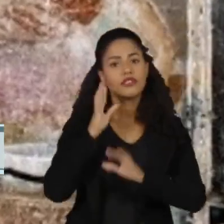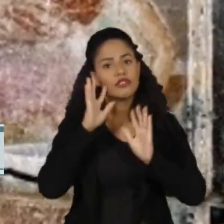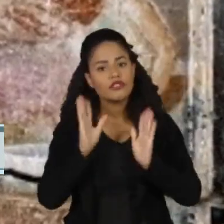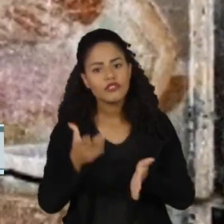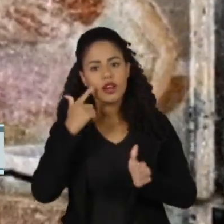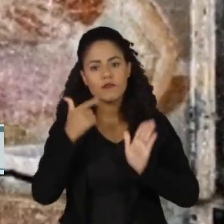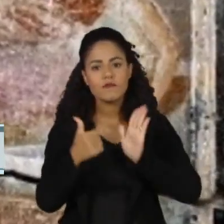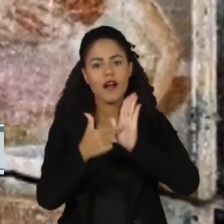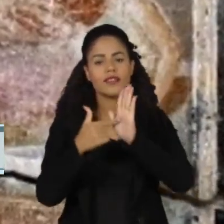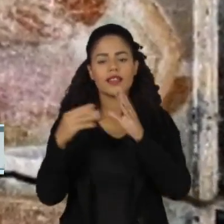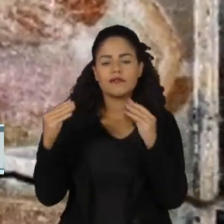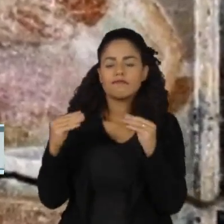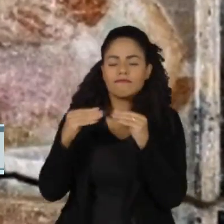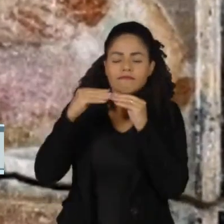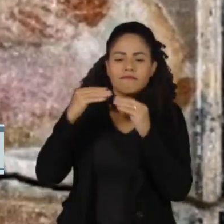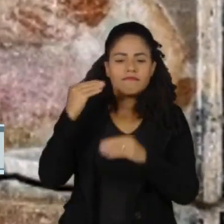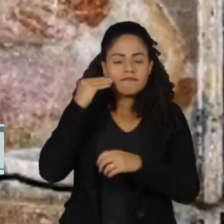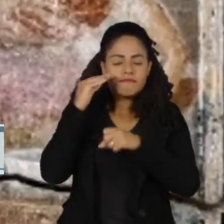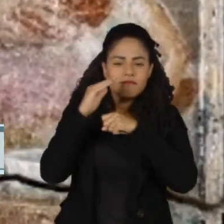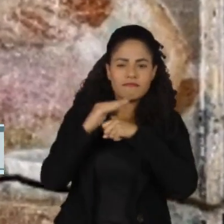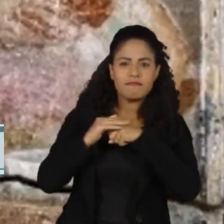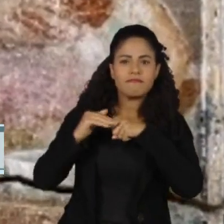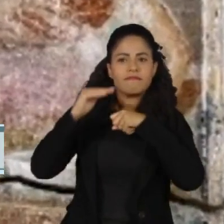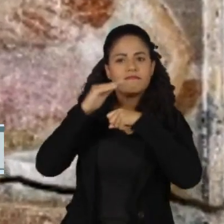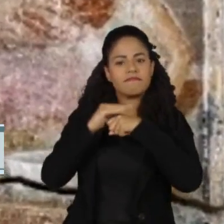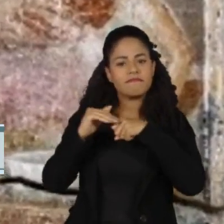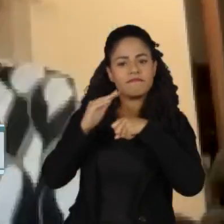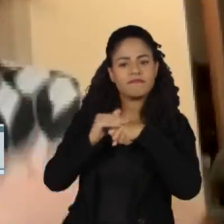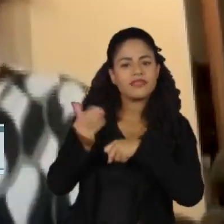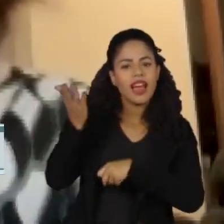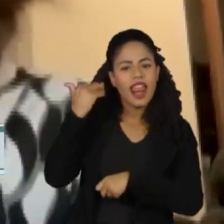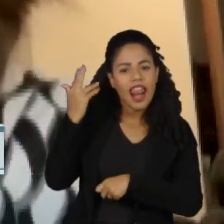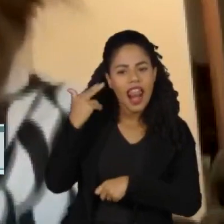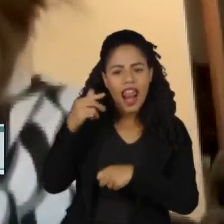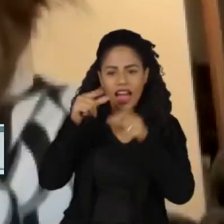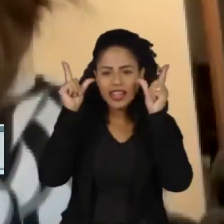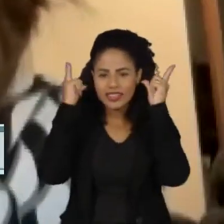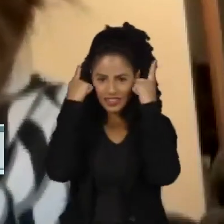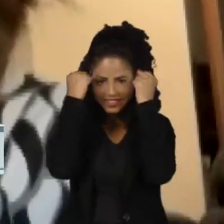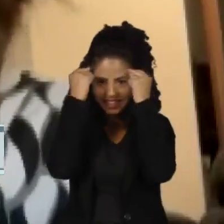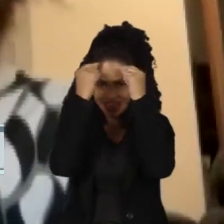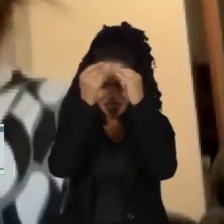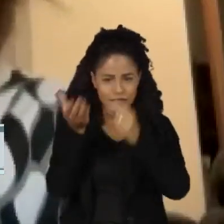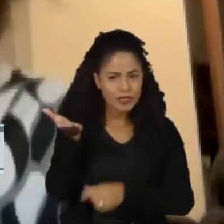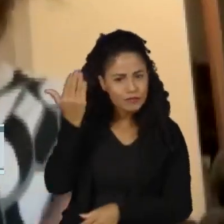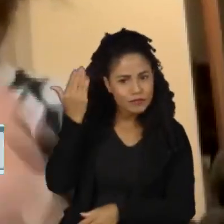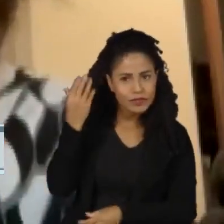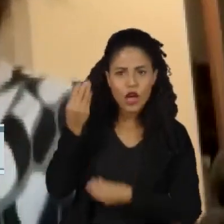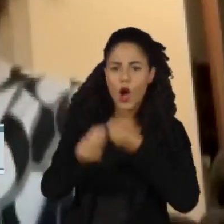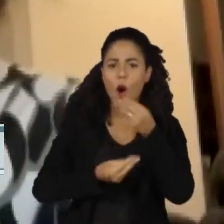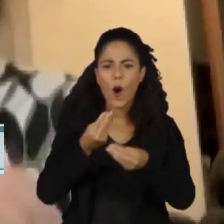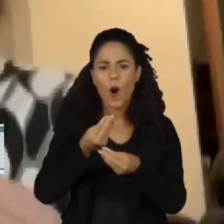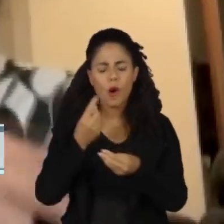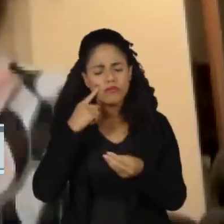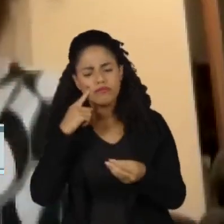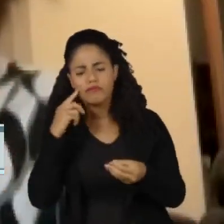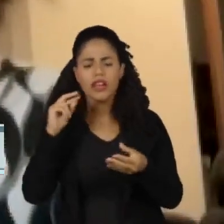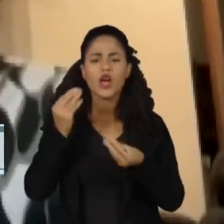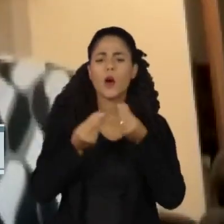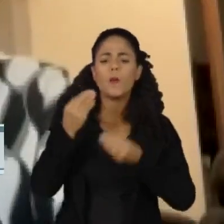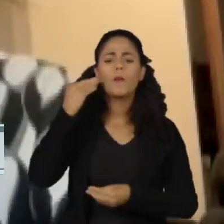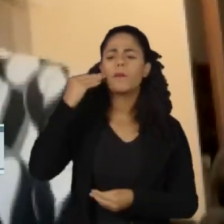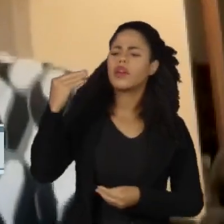demonstração de afeto também aparece nos afrescos da Grécia Antiga se a gente for buscar a origem do beijo a gente não vai achar porque